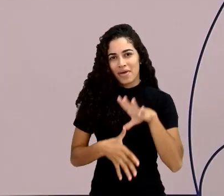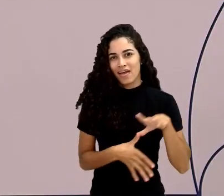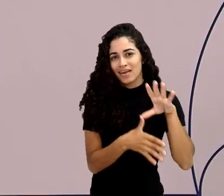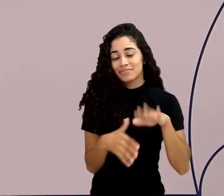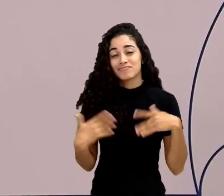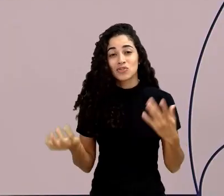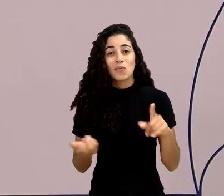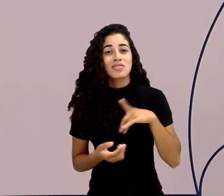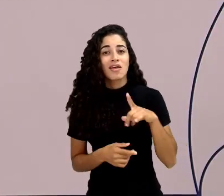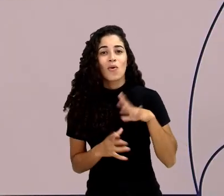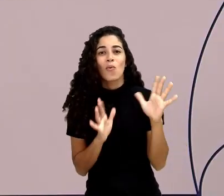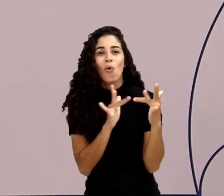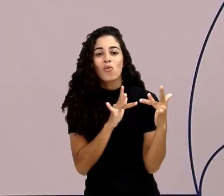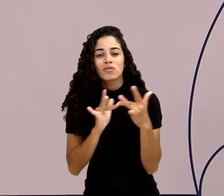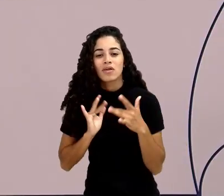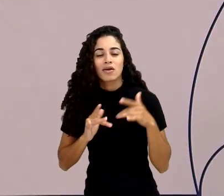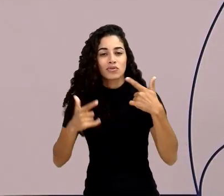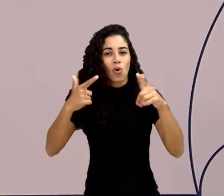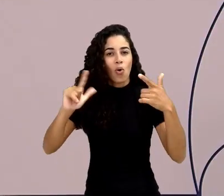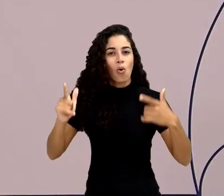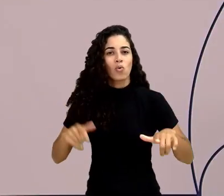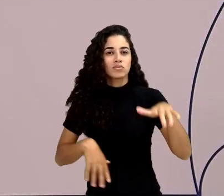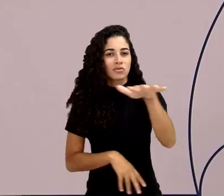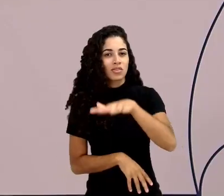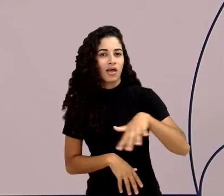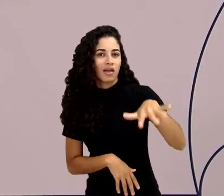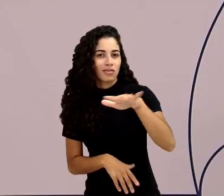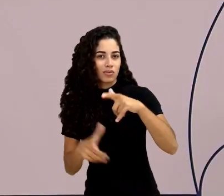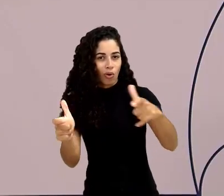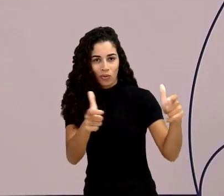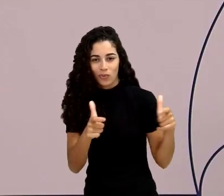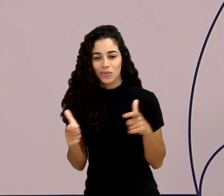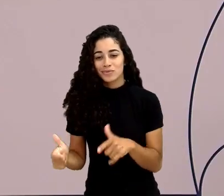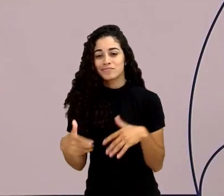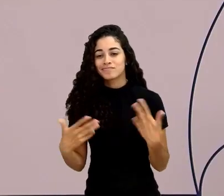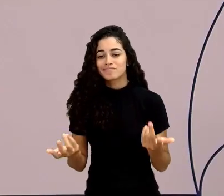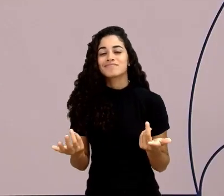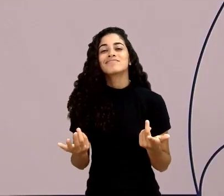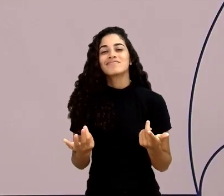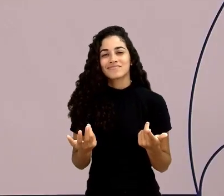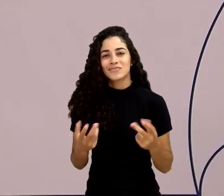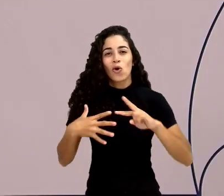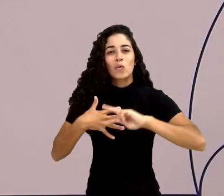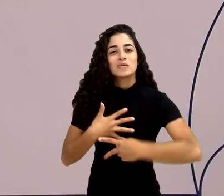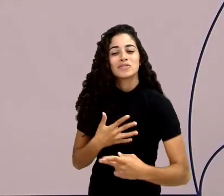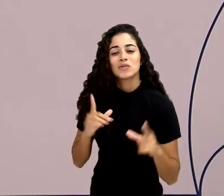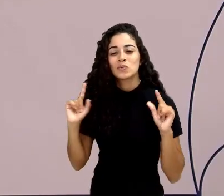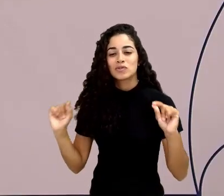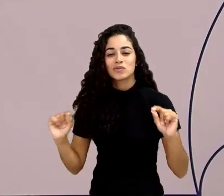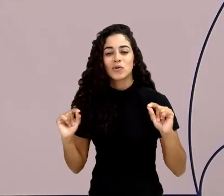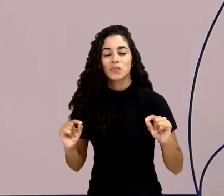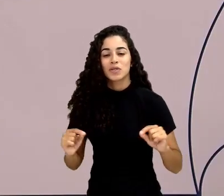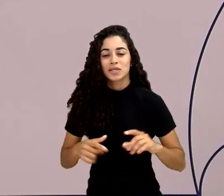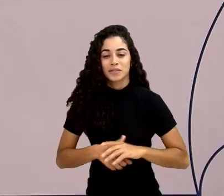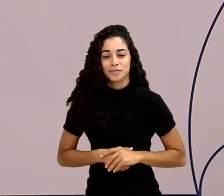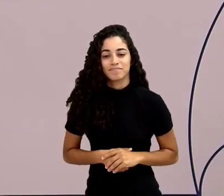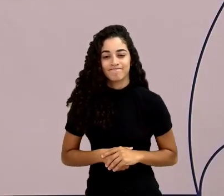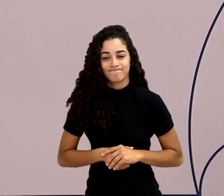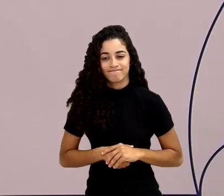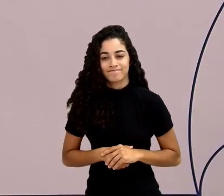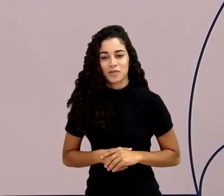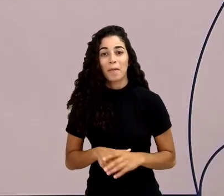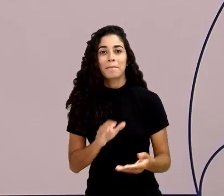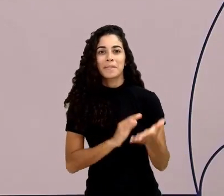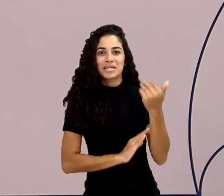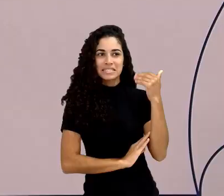um contato, né, com outros territórios e o resultado desse encontro entre continentes, né, do Velho